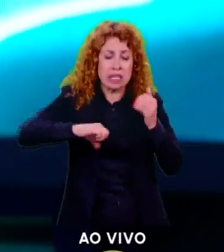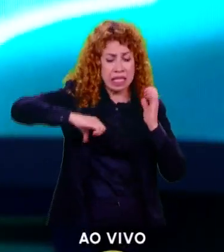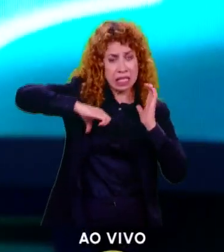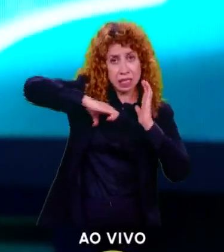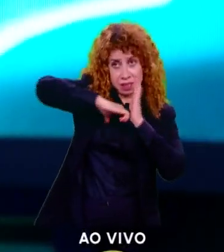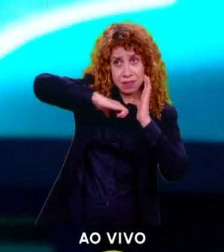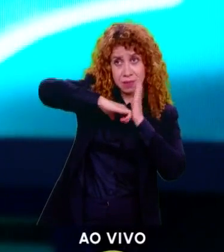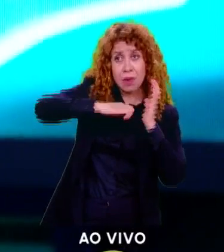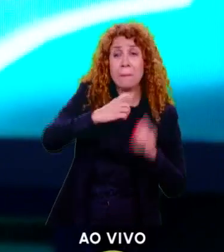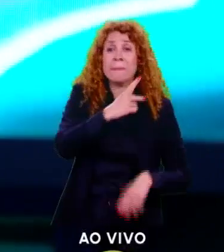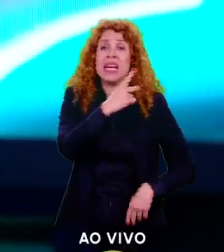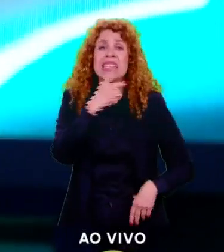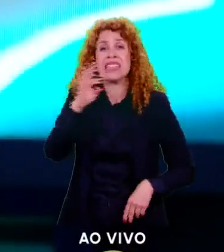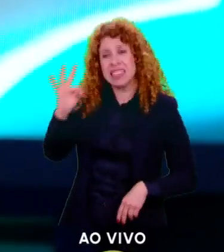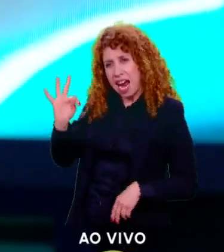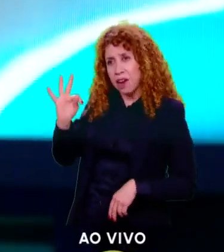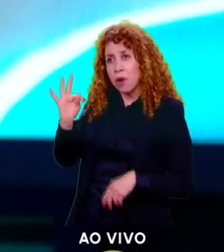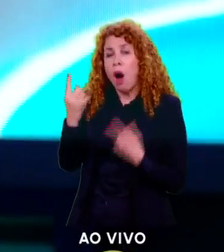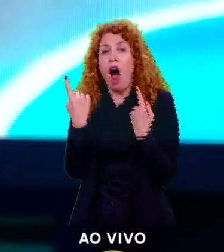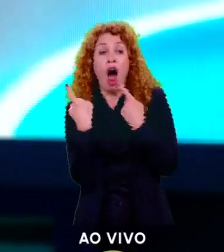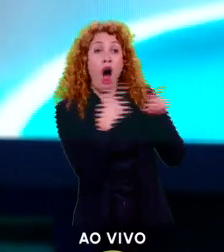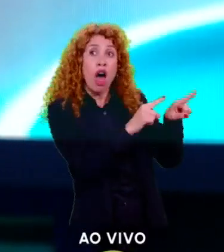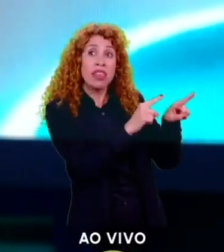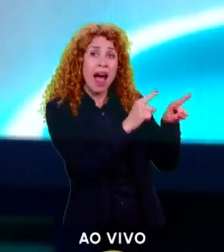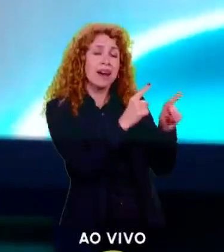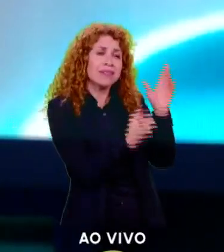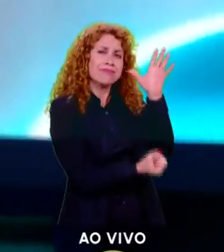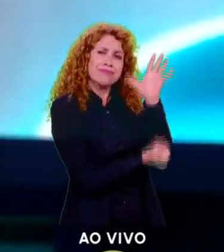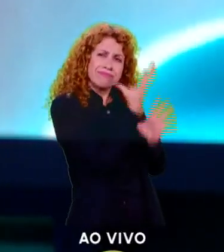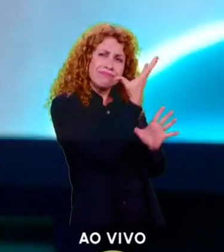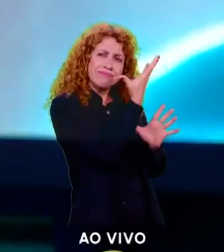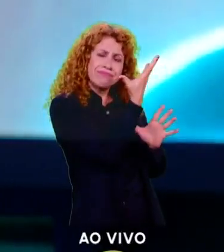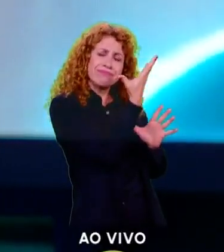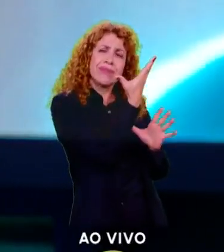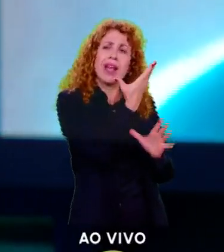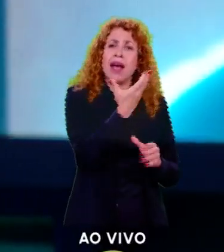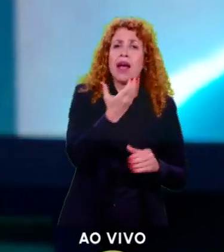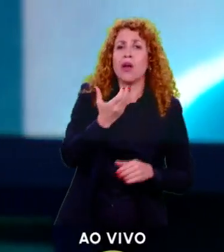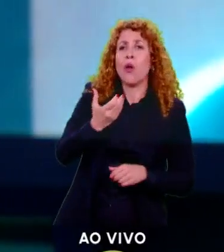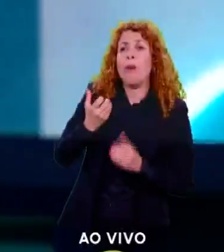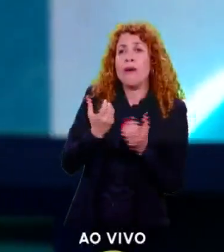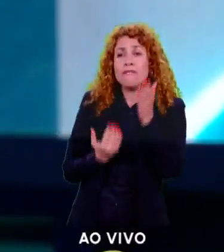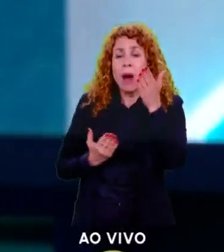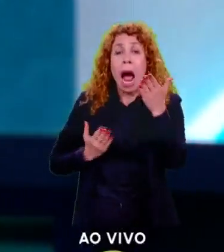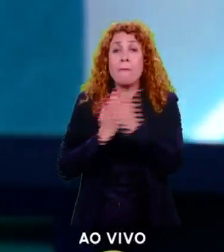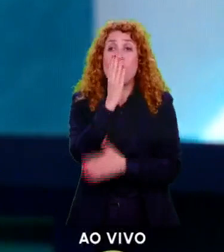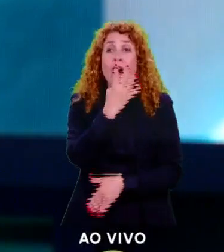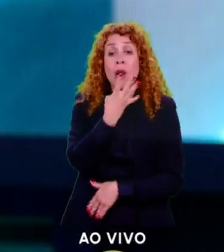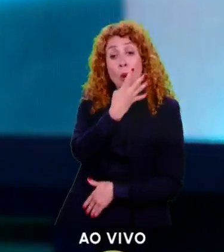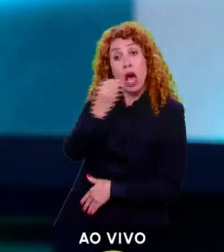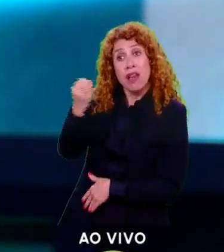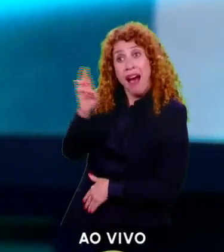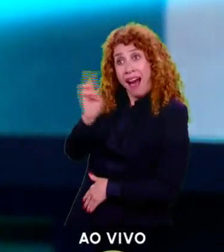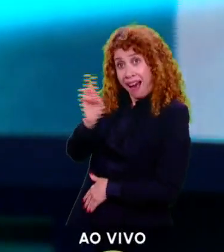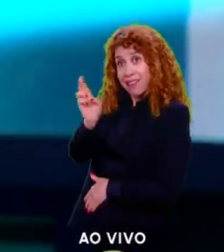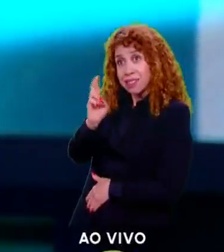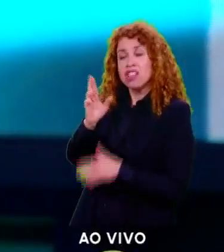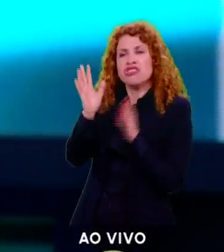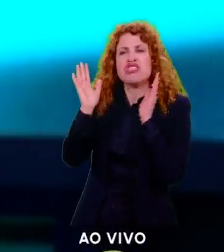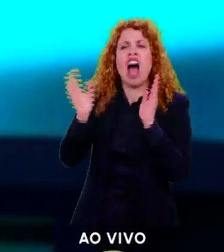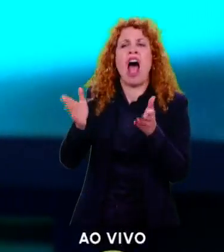auxílio do Brasil com r$ 400 conseguimos aprová-lo com a participação de outros partidos